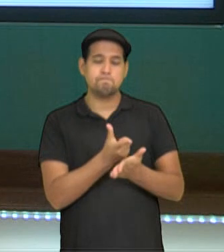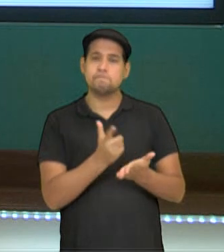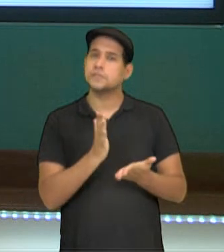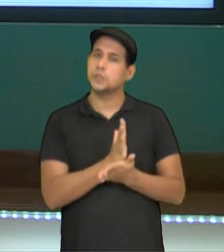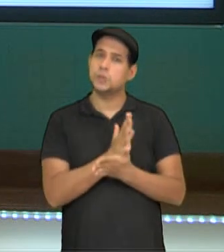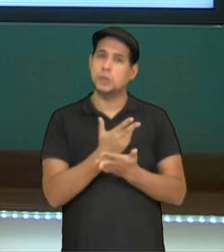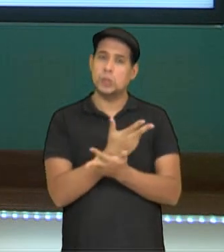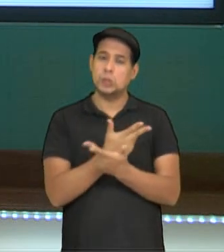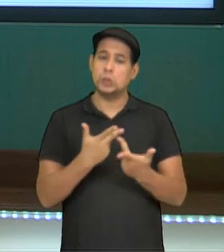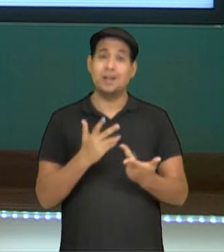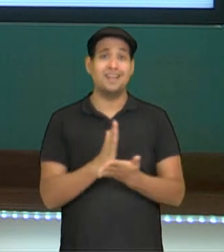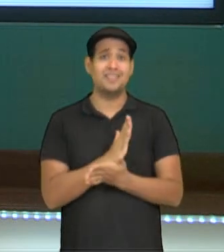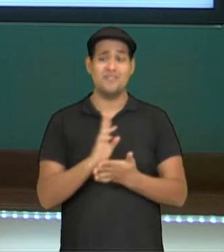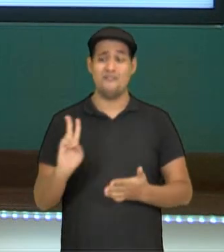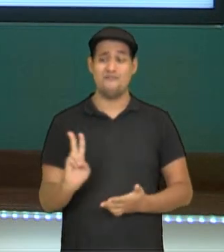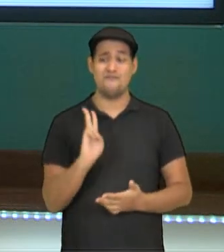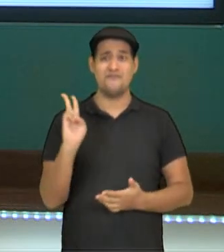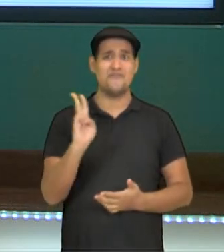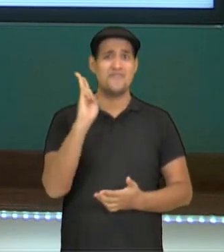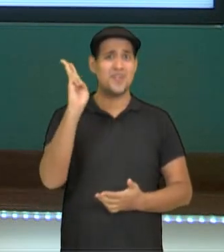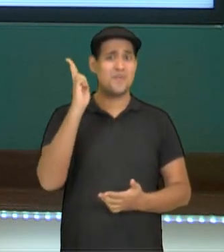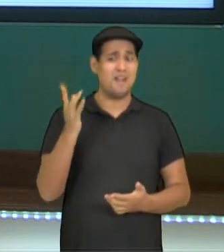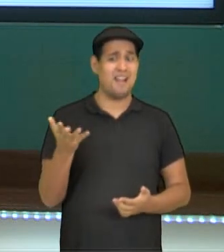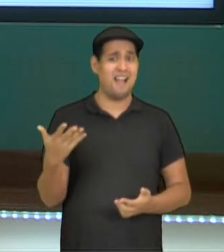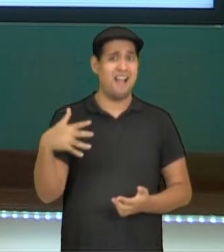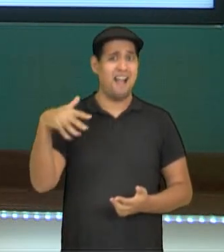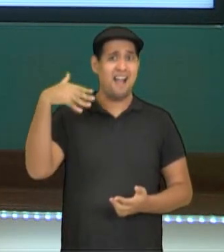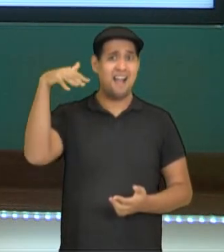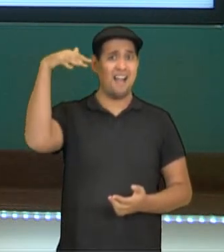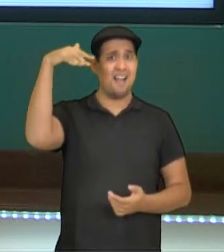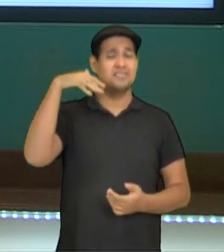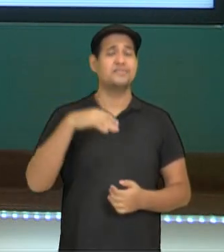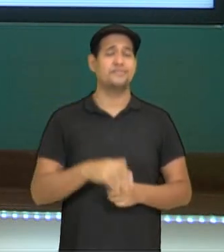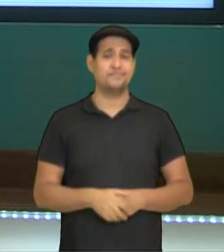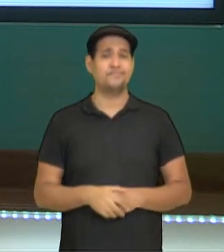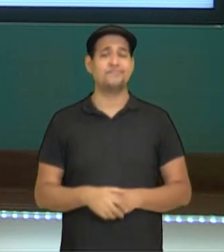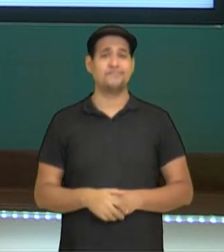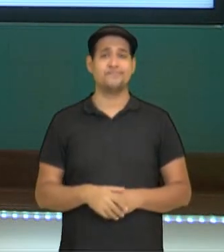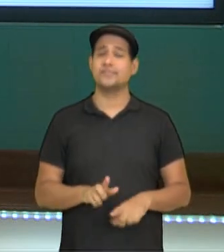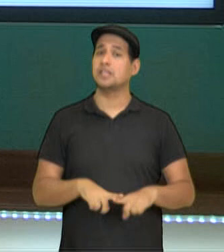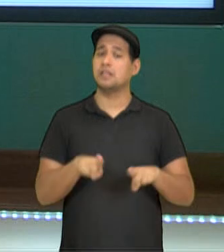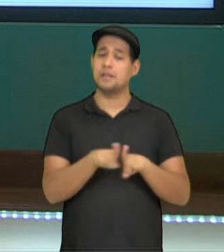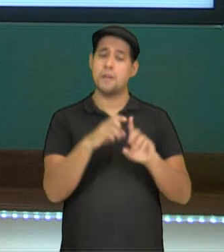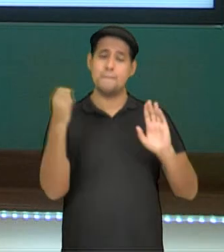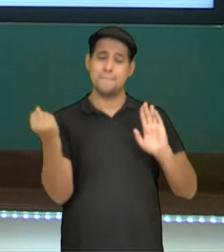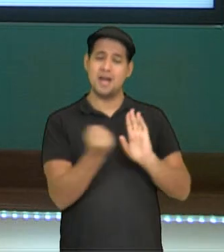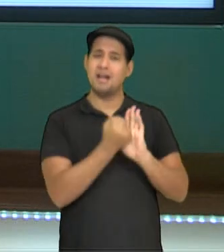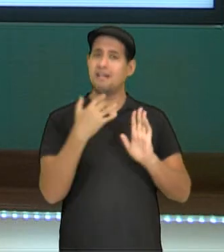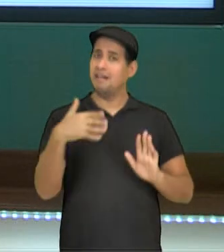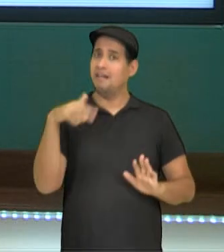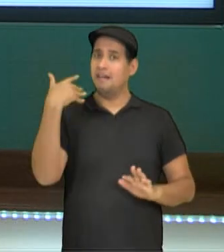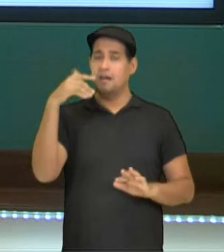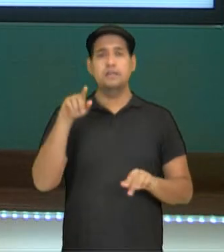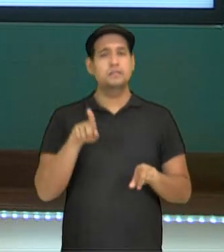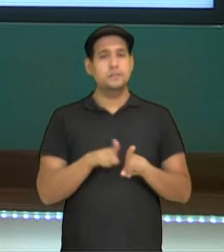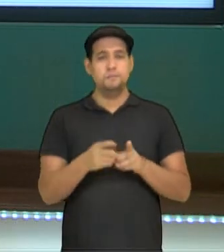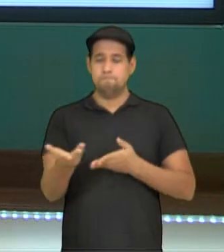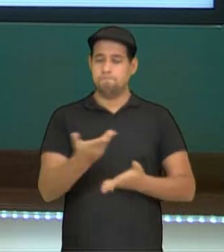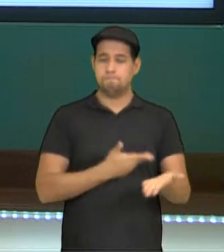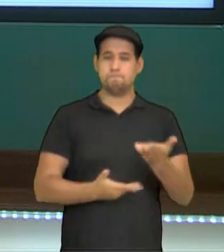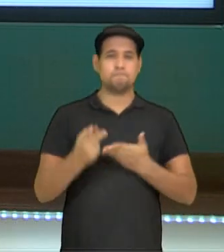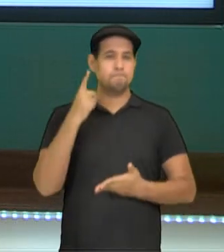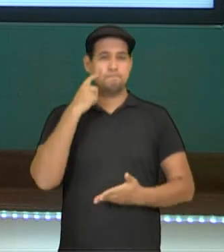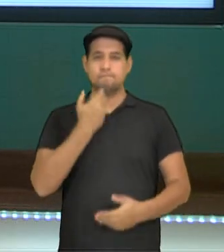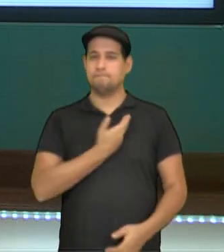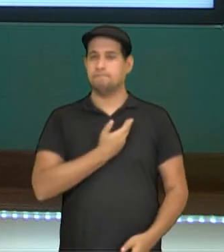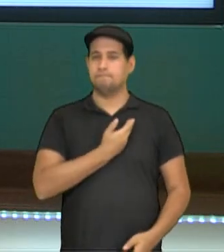coisa, às vezes o valor daquilo é um valor absurdo, só porque o atleta X usa, né? E através das marcas e tudo mais. Então, compartilhe as suas ideias com os colegas